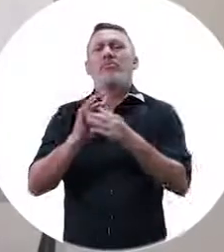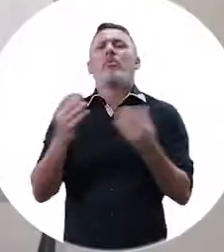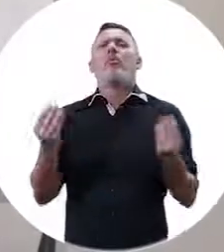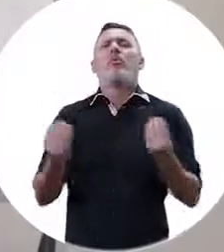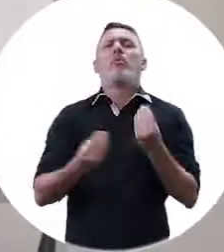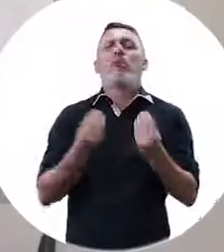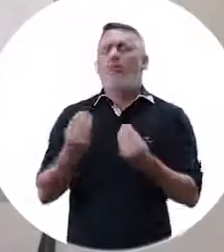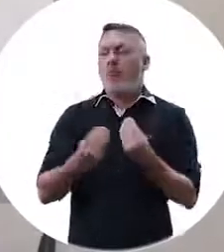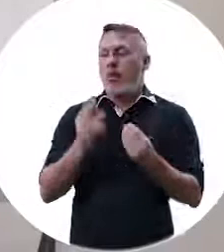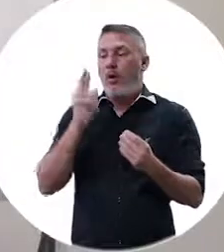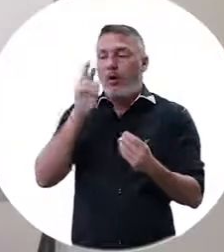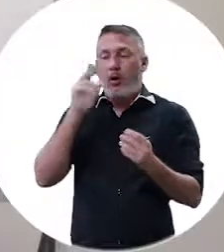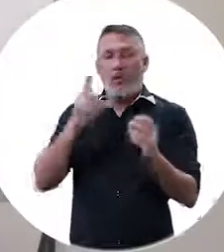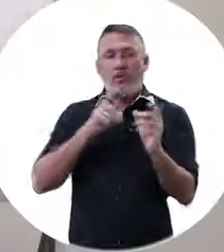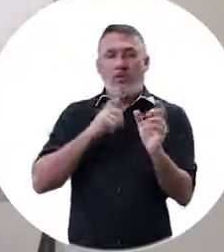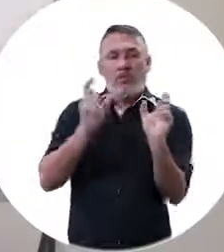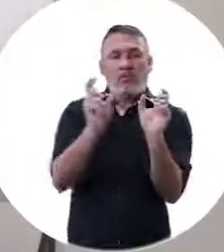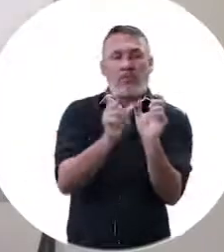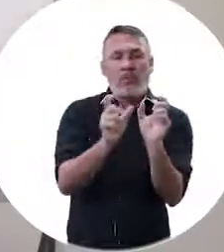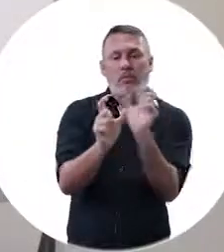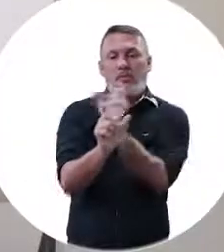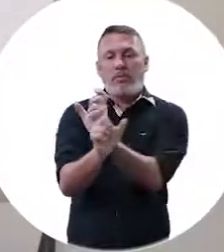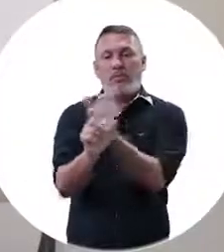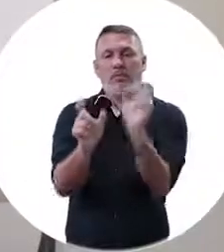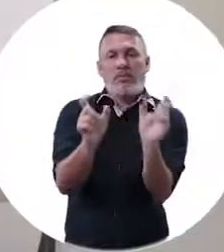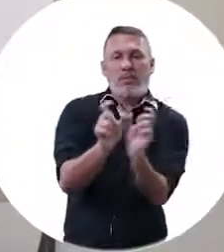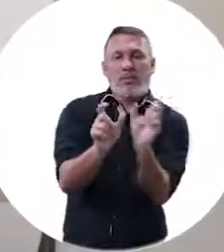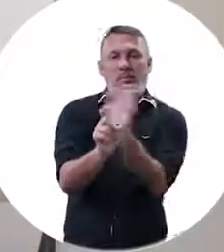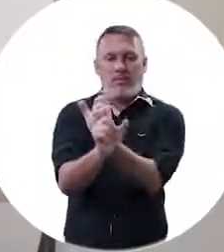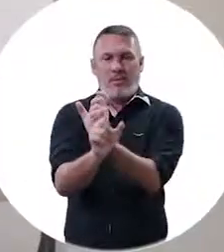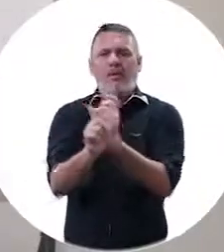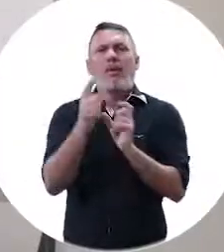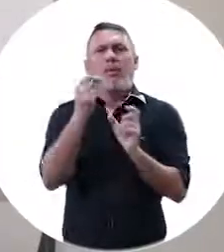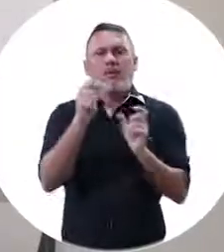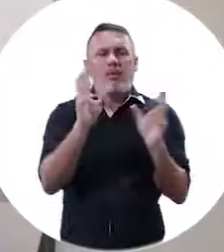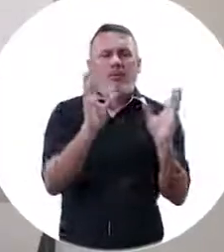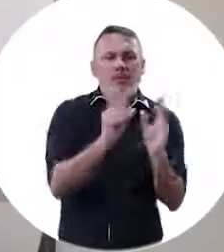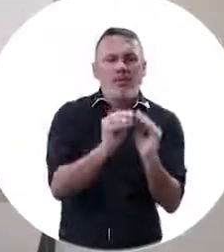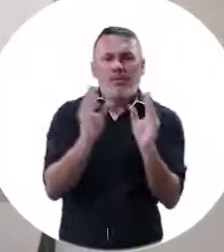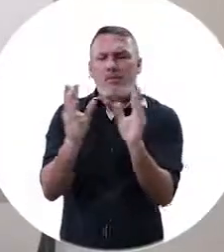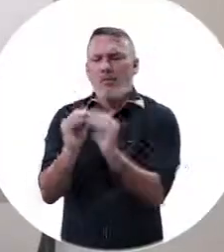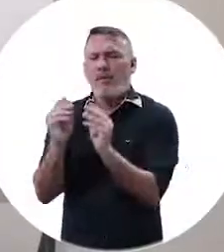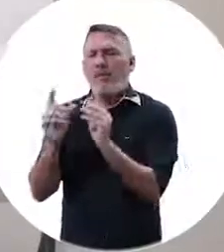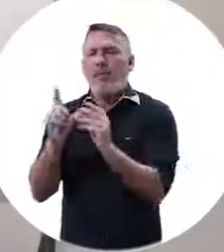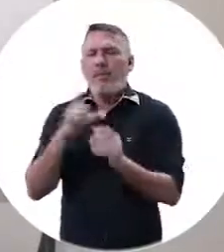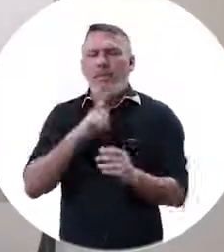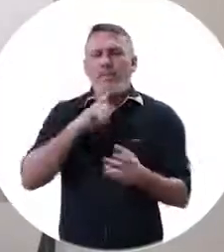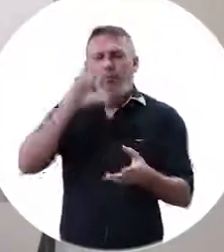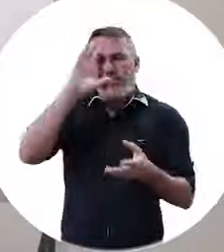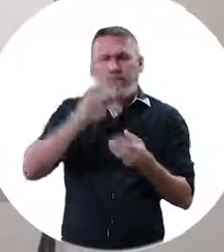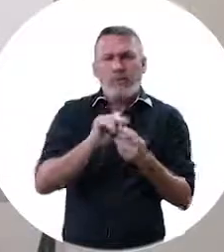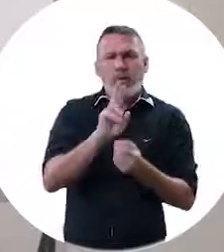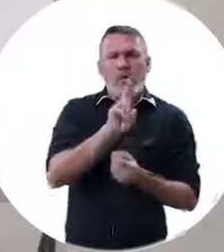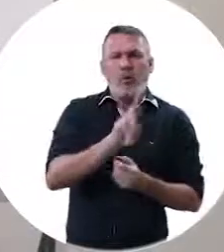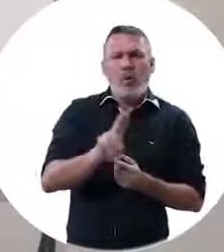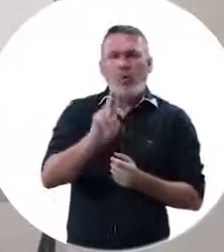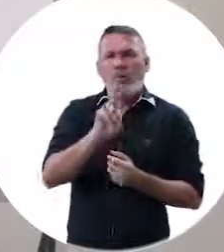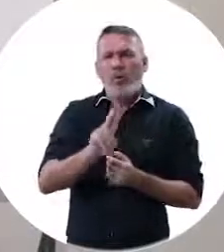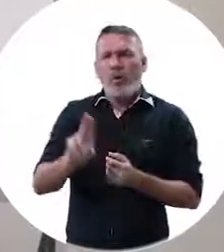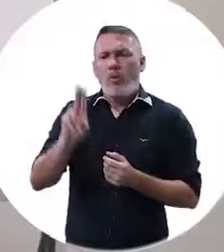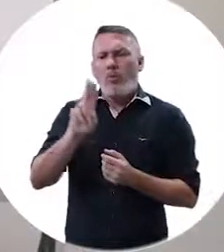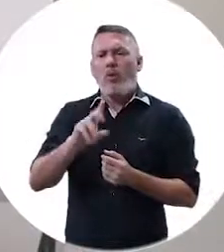para o hidrocarboneto? Prefixo, mais infixo, mais sufixo. O que cada etapa do nome